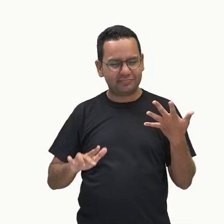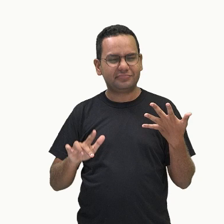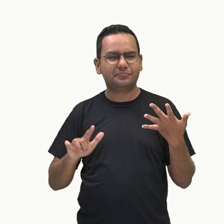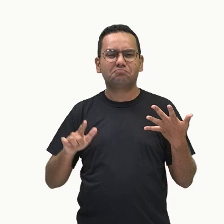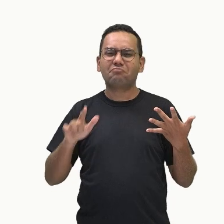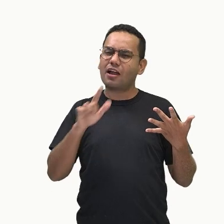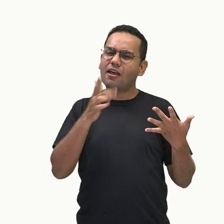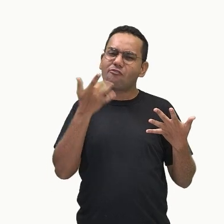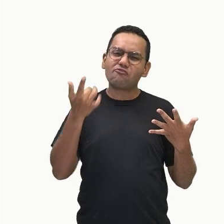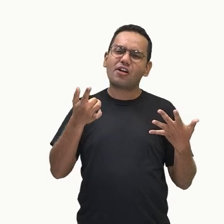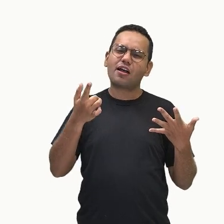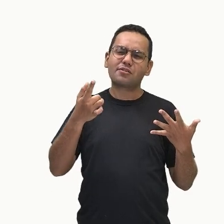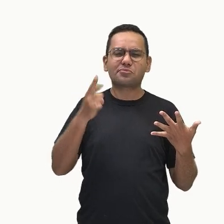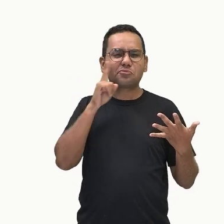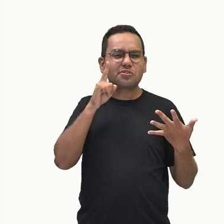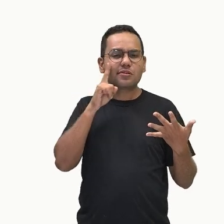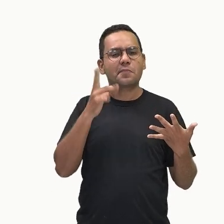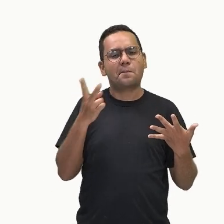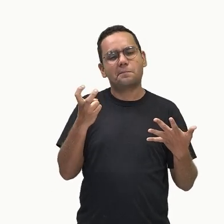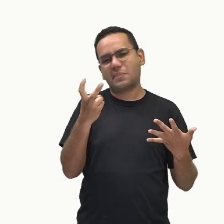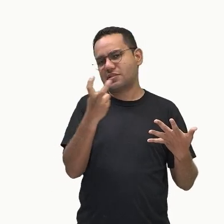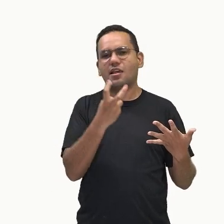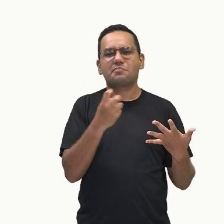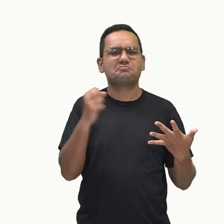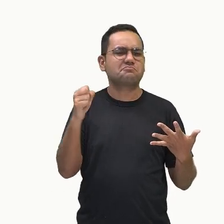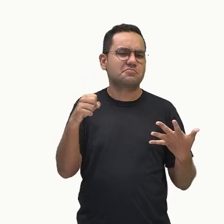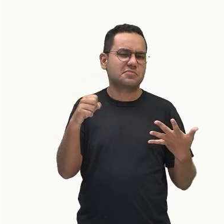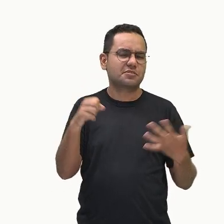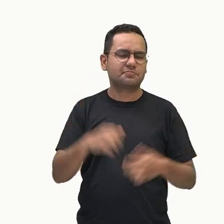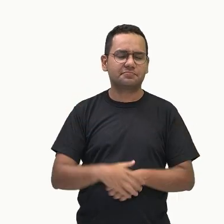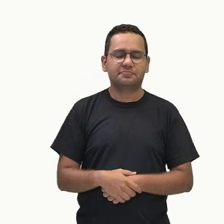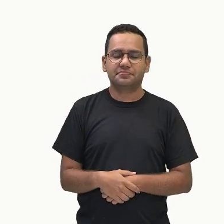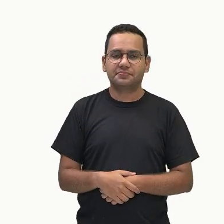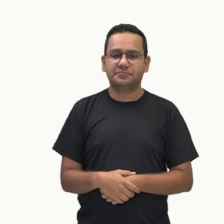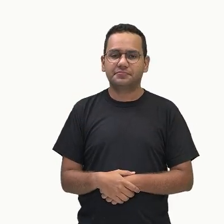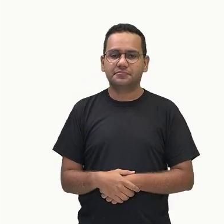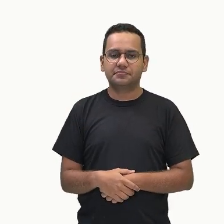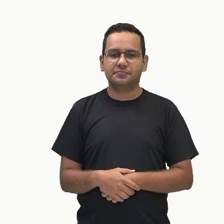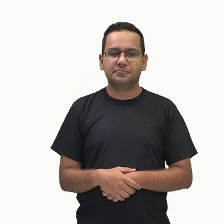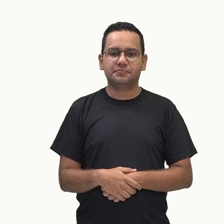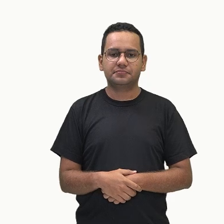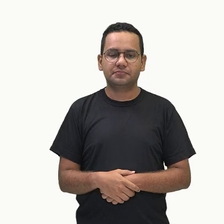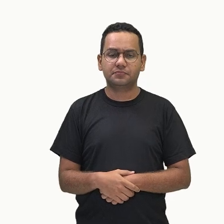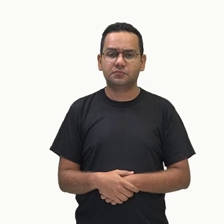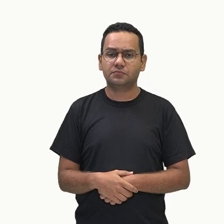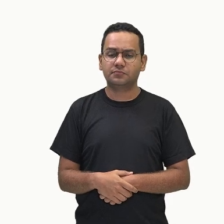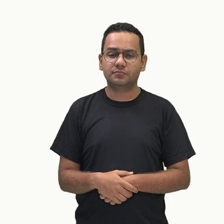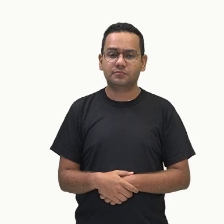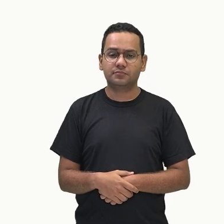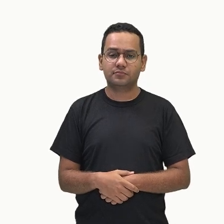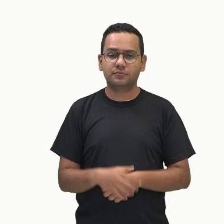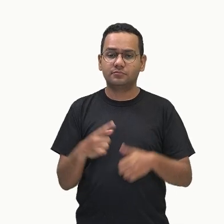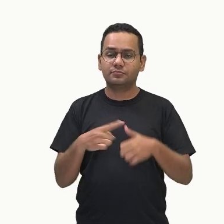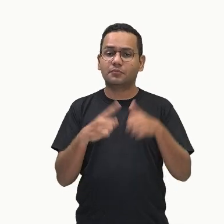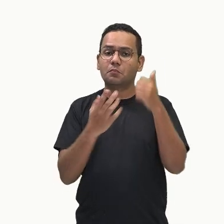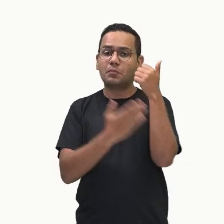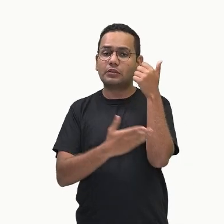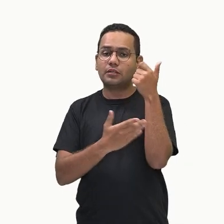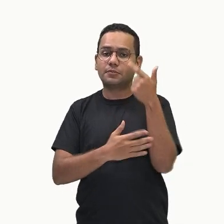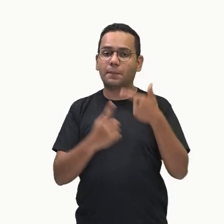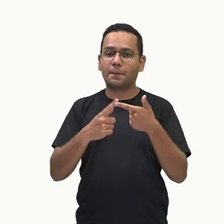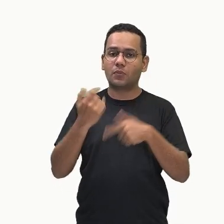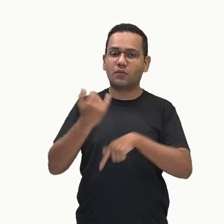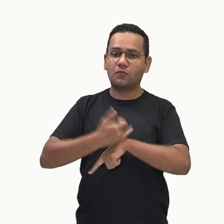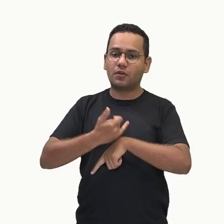de você perceber, reconhecer que eles estão presentes no seu dia a dia. Quais seriam eles? A madeira,